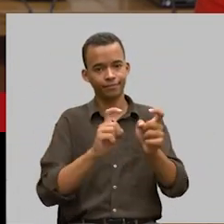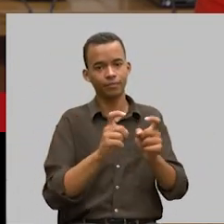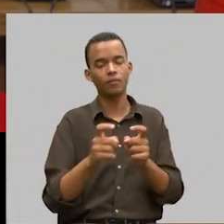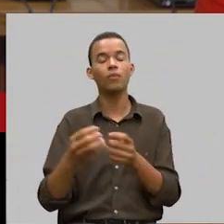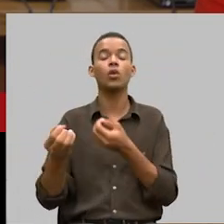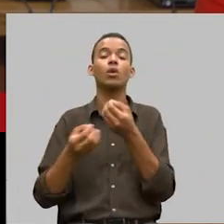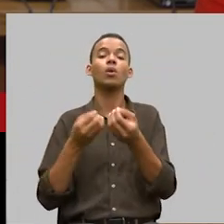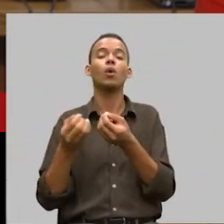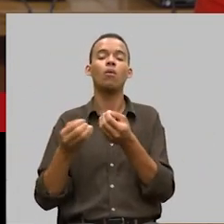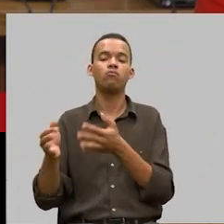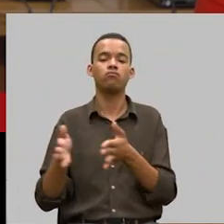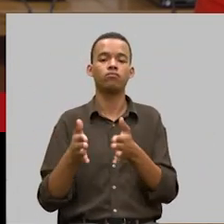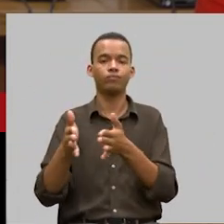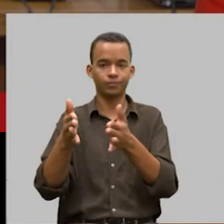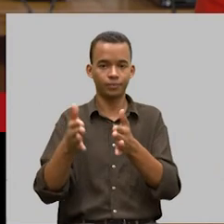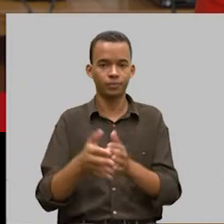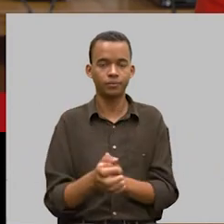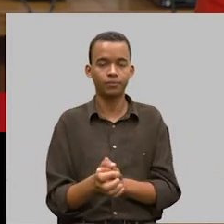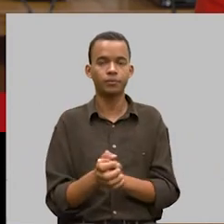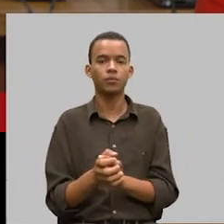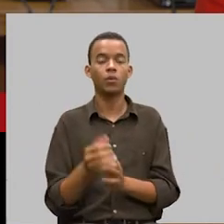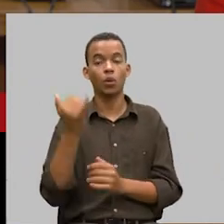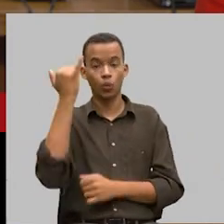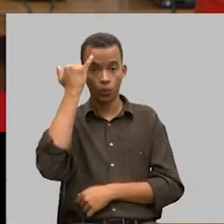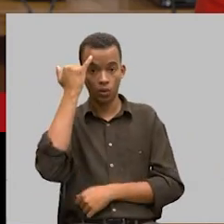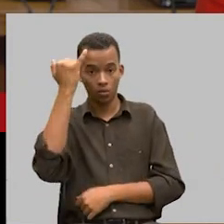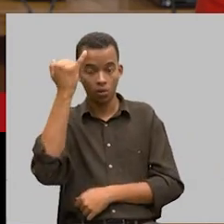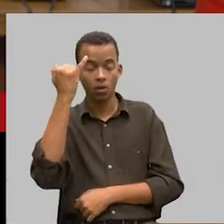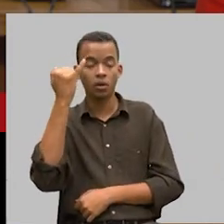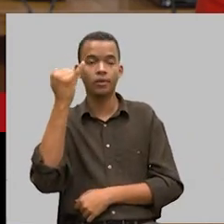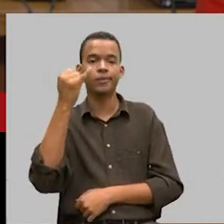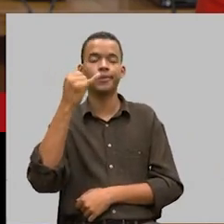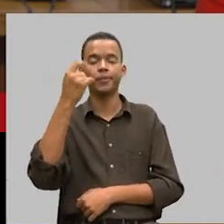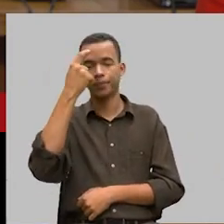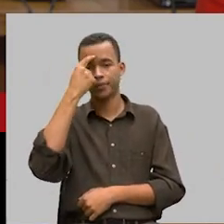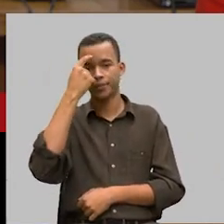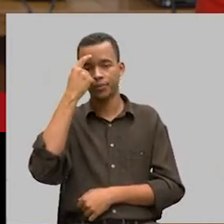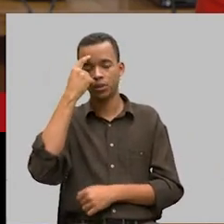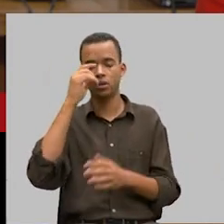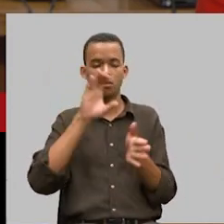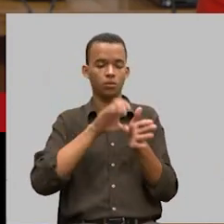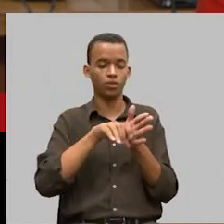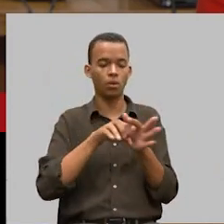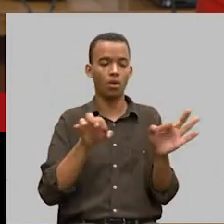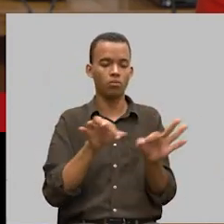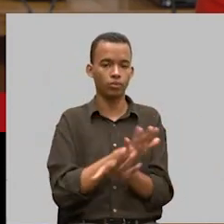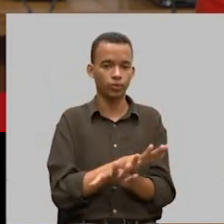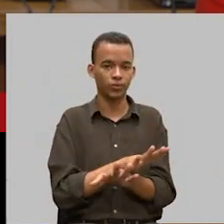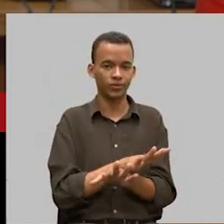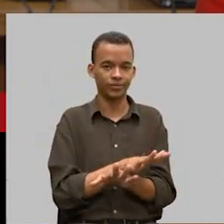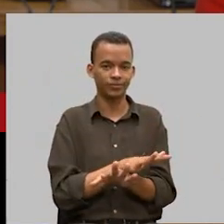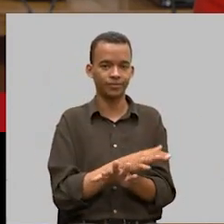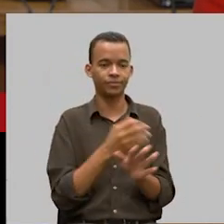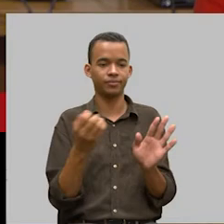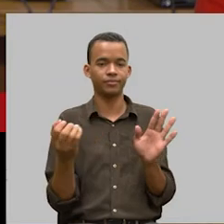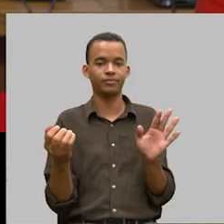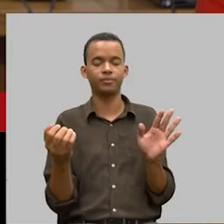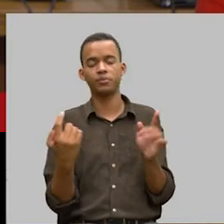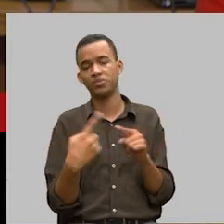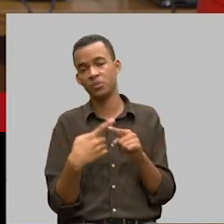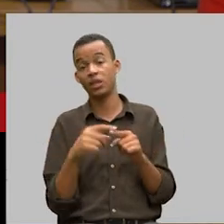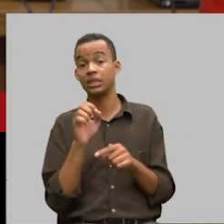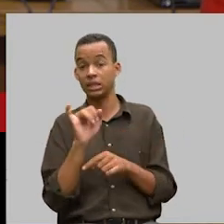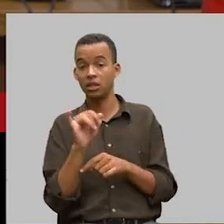trilhados a ideia não é fixar e fechar um conceito porque se a gente fizer